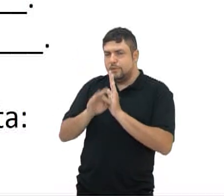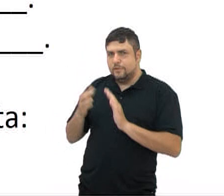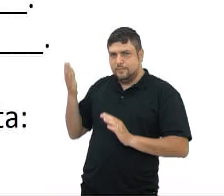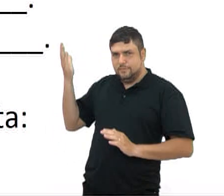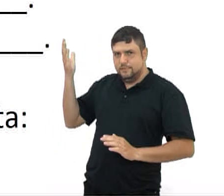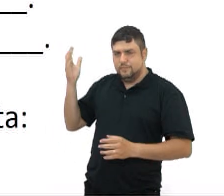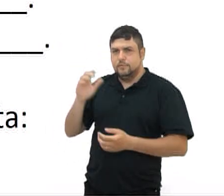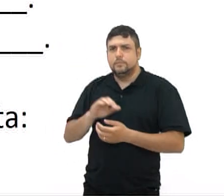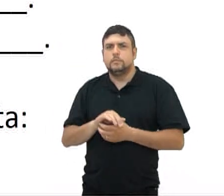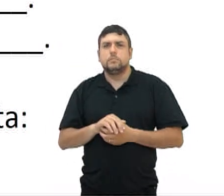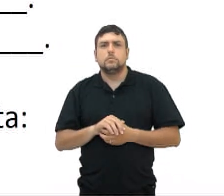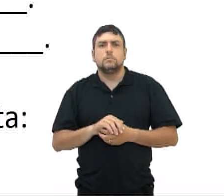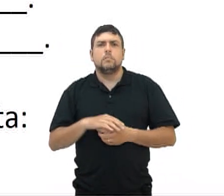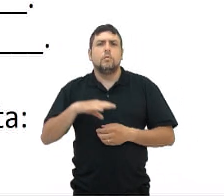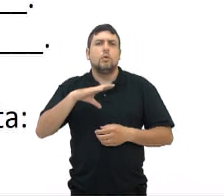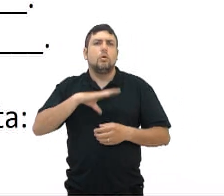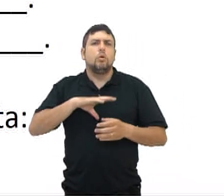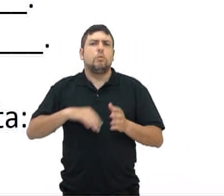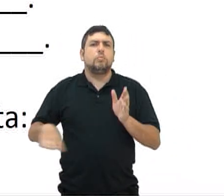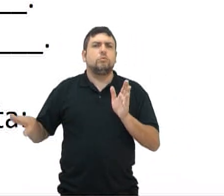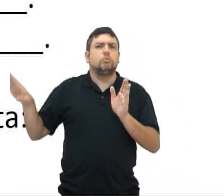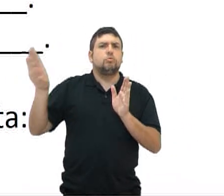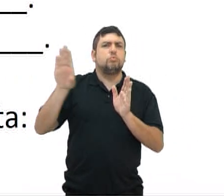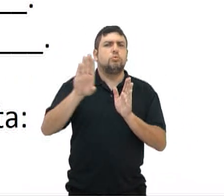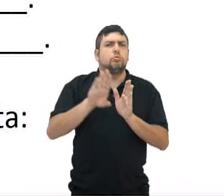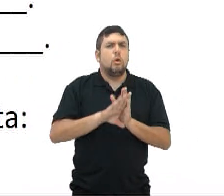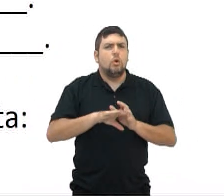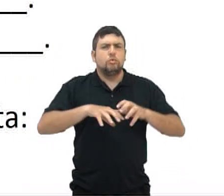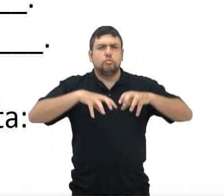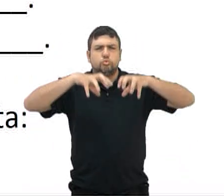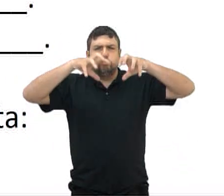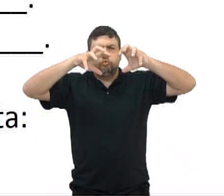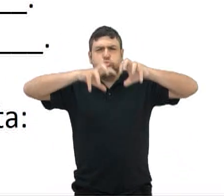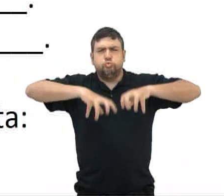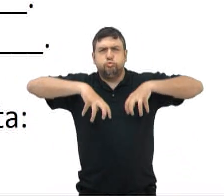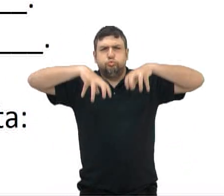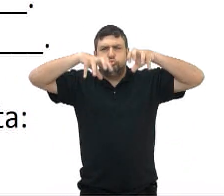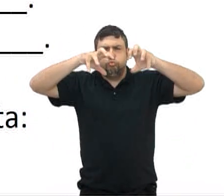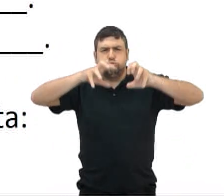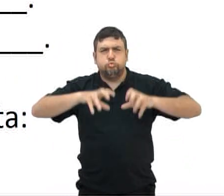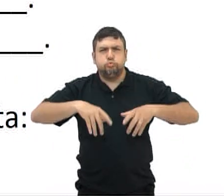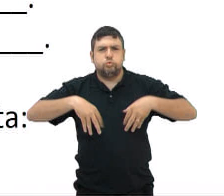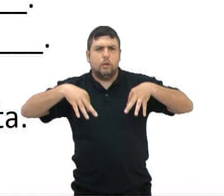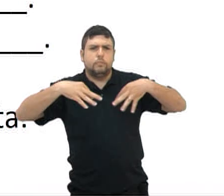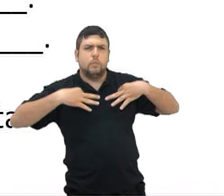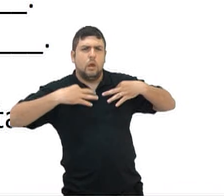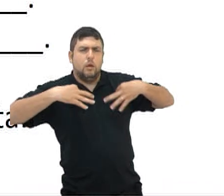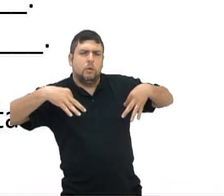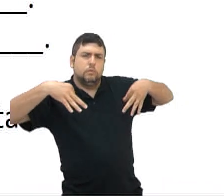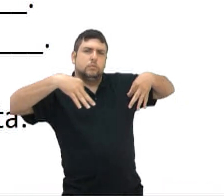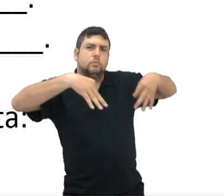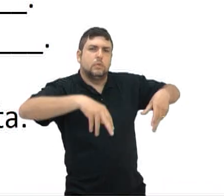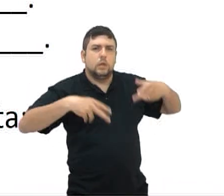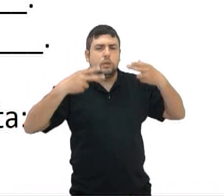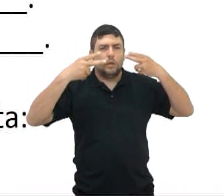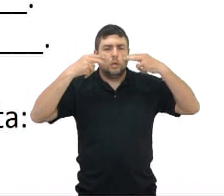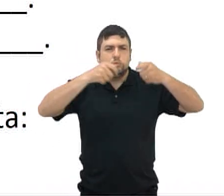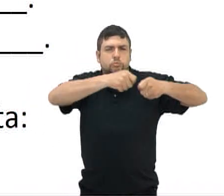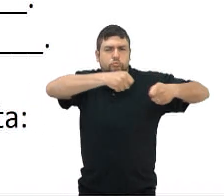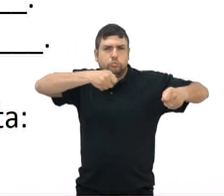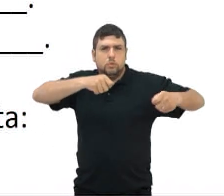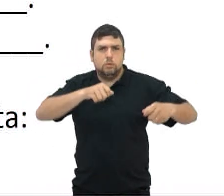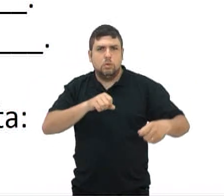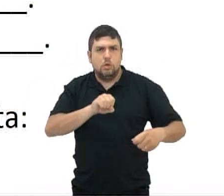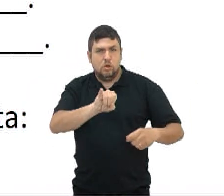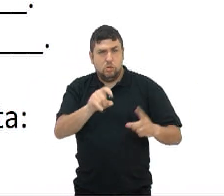Quando o português chegou, debaixo de uma bruta chuva, vestiu o índio. Que pena! Fosse uma manhã de sol, o índio tinha despido